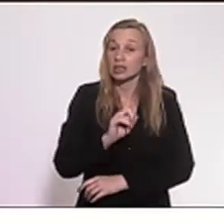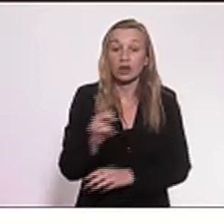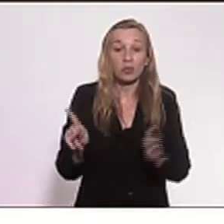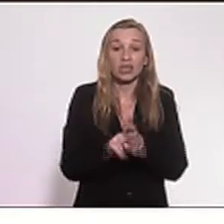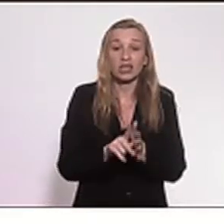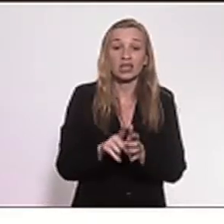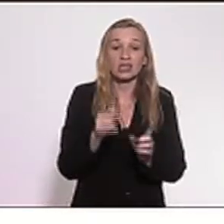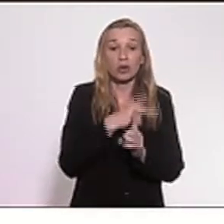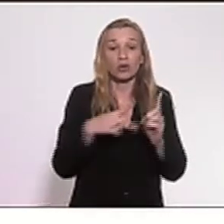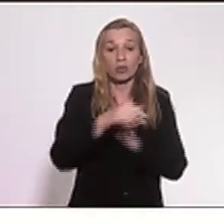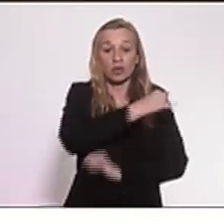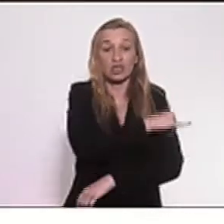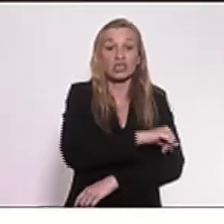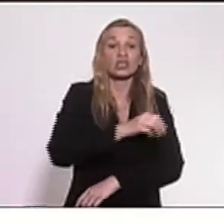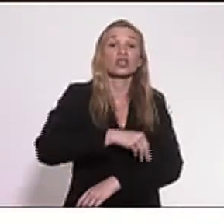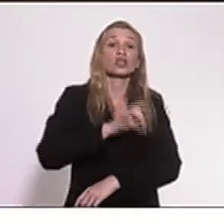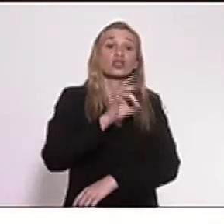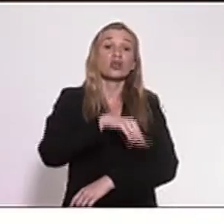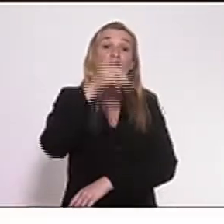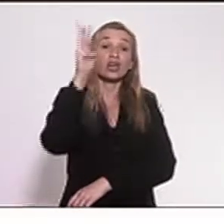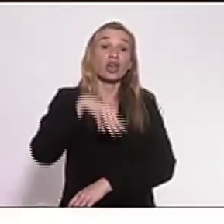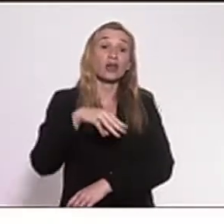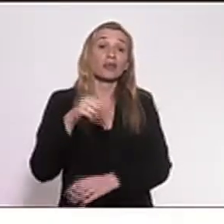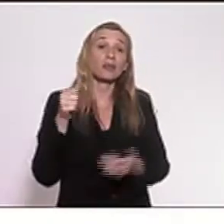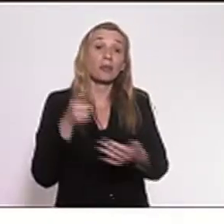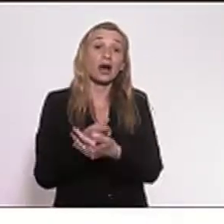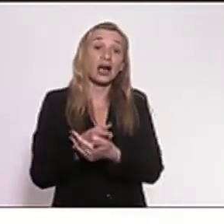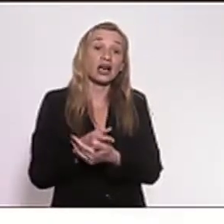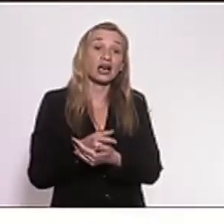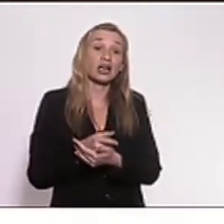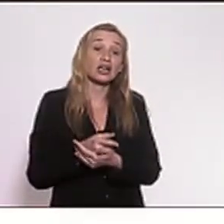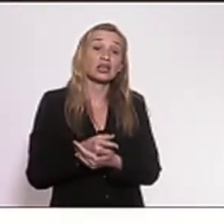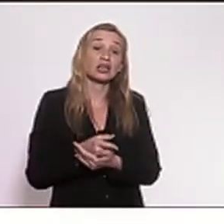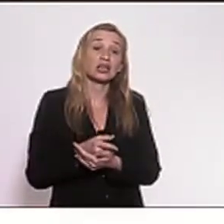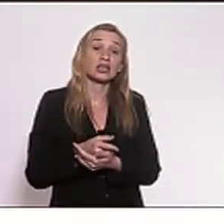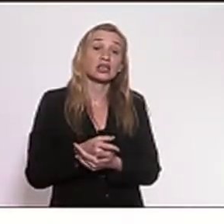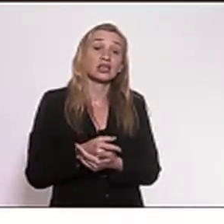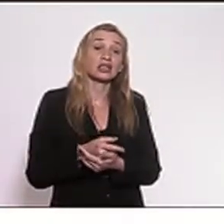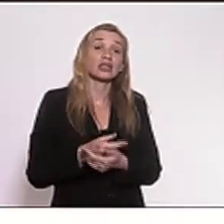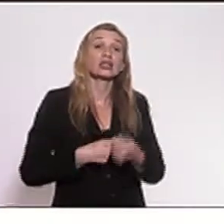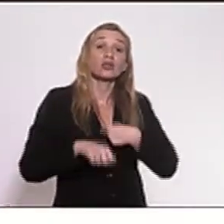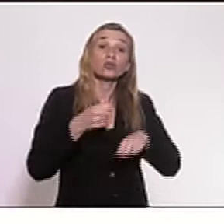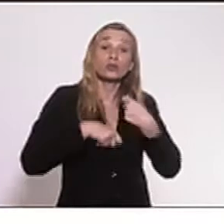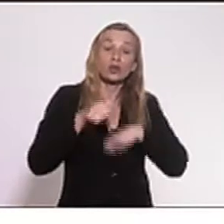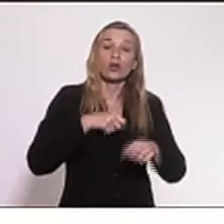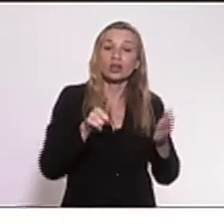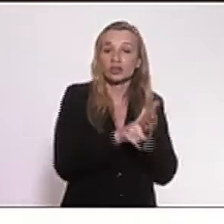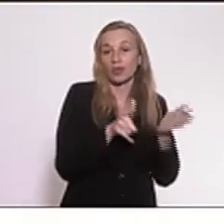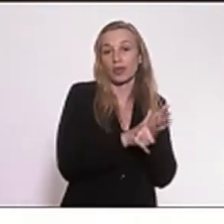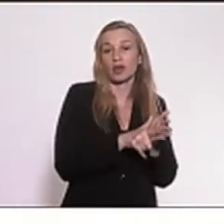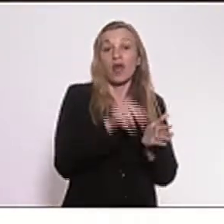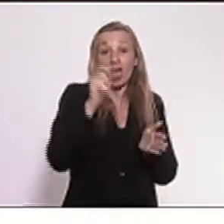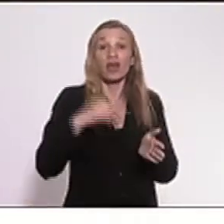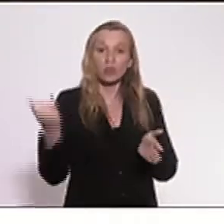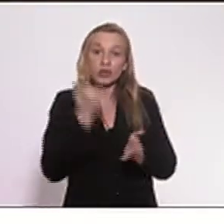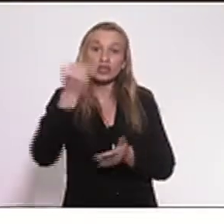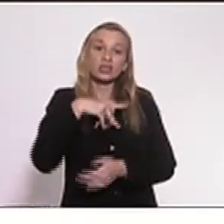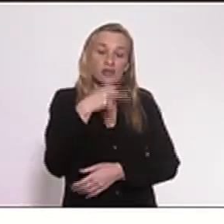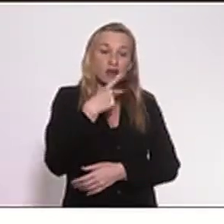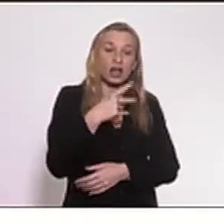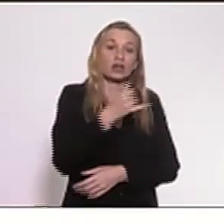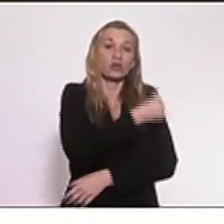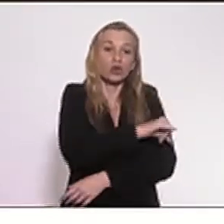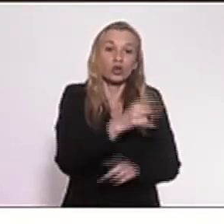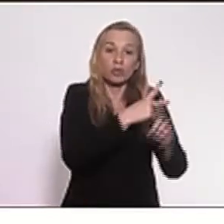Rio Previdência, ele só quem efetua o pagamento, que ele sequer controla as folhas. É importante que se diga, o